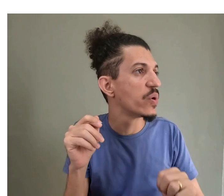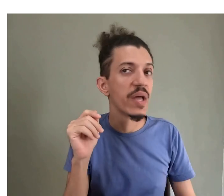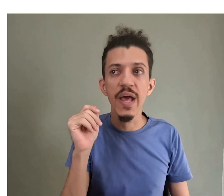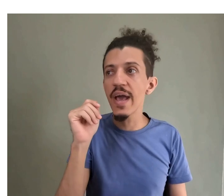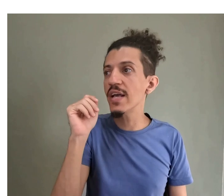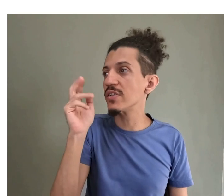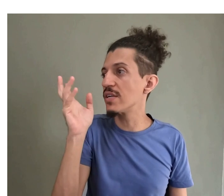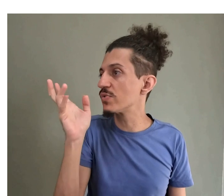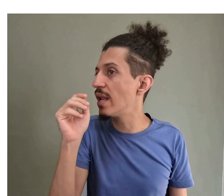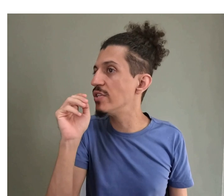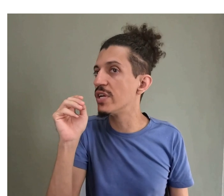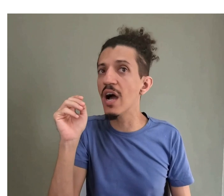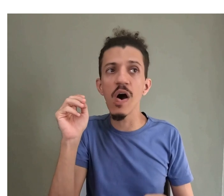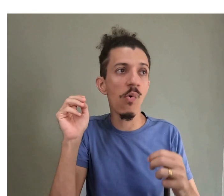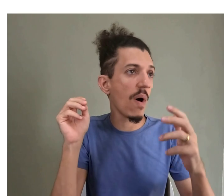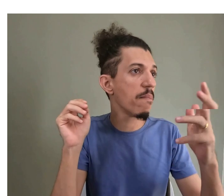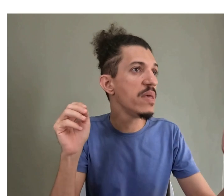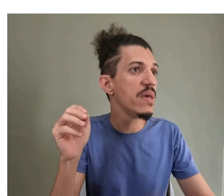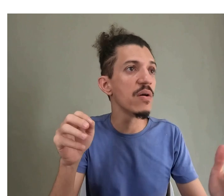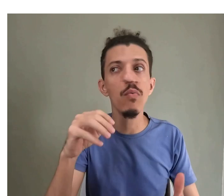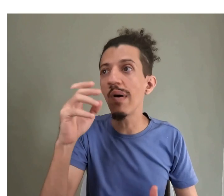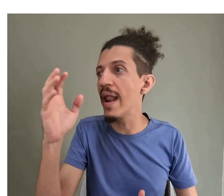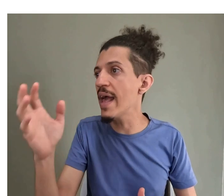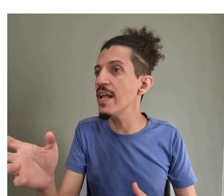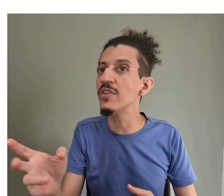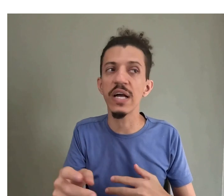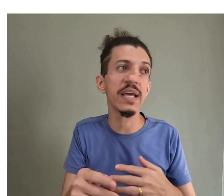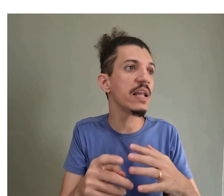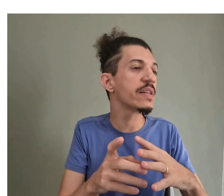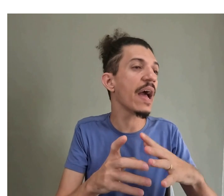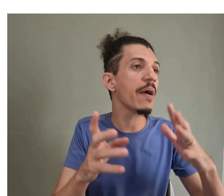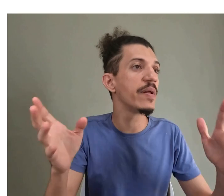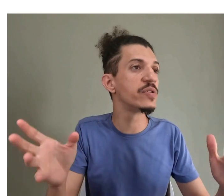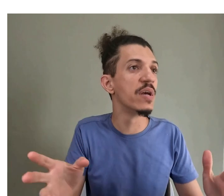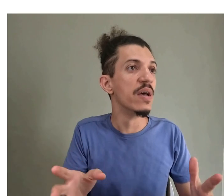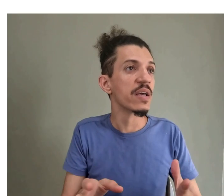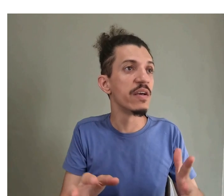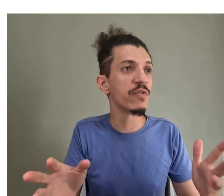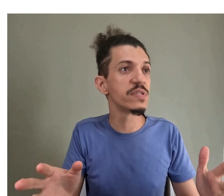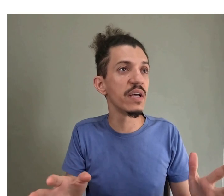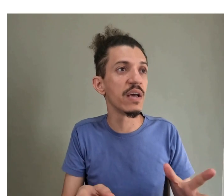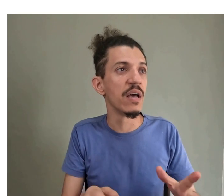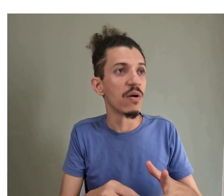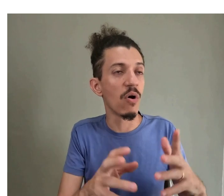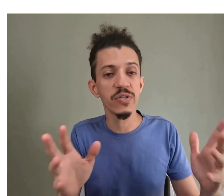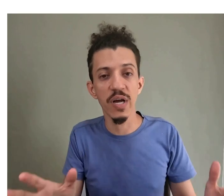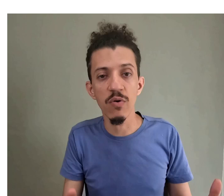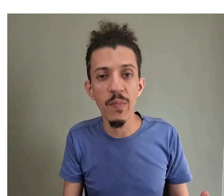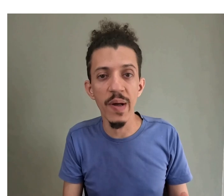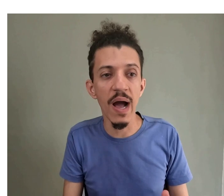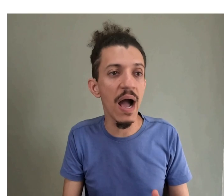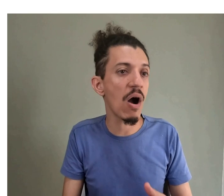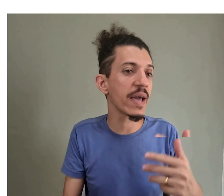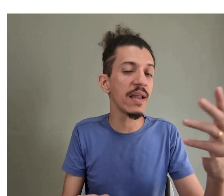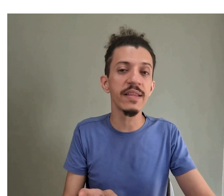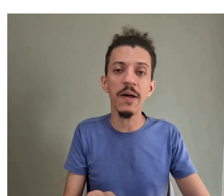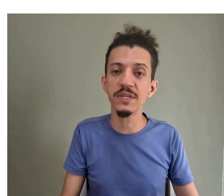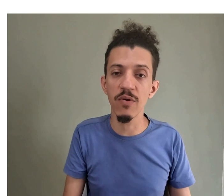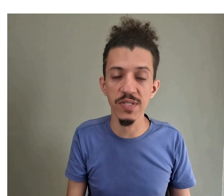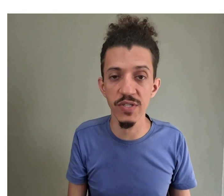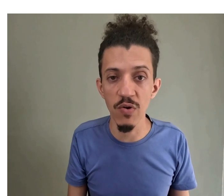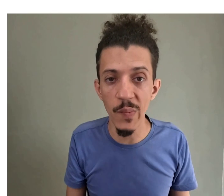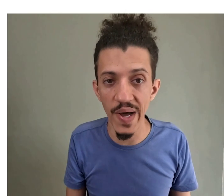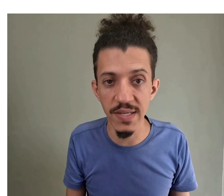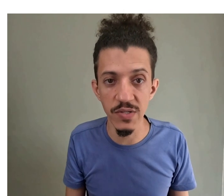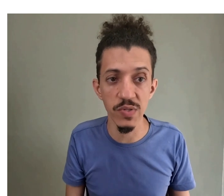na sua igreja, na sua religião, um amigo, um parente, aquele intérprete que você gosta de acompanhar, aquela intérprete que você